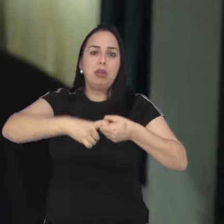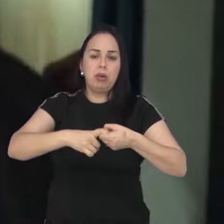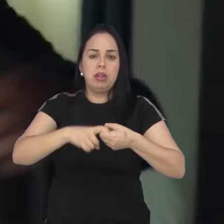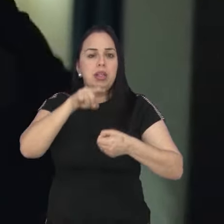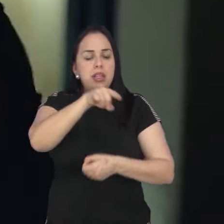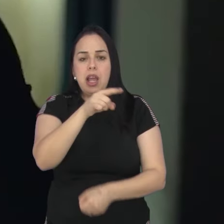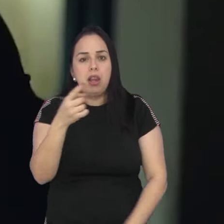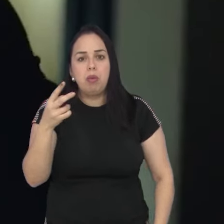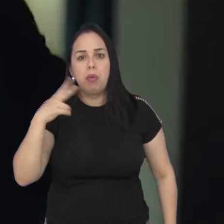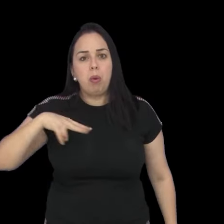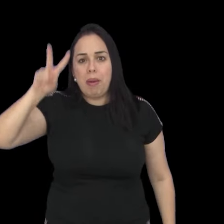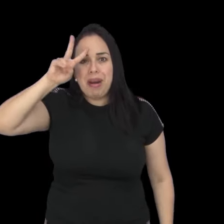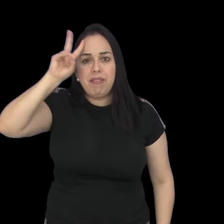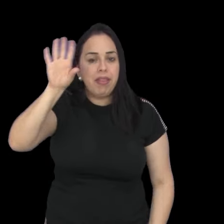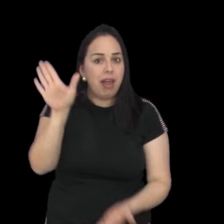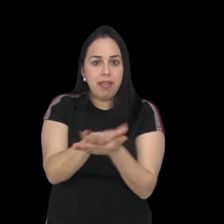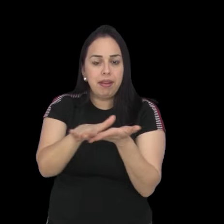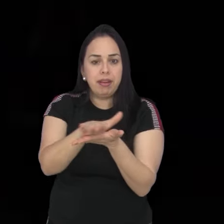sem nenhuma lembrança.